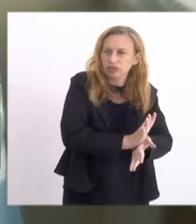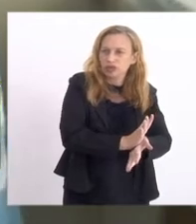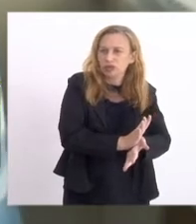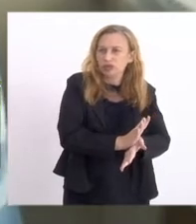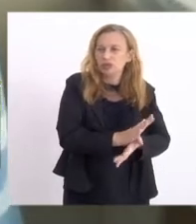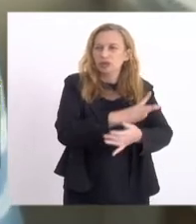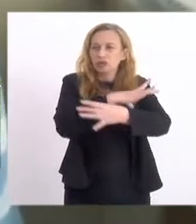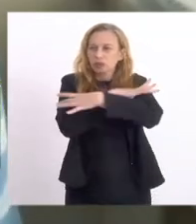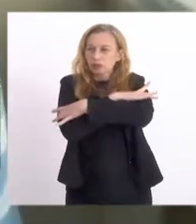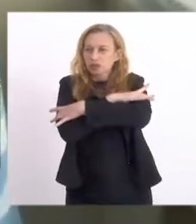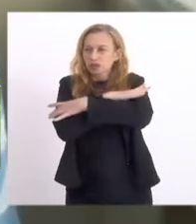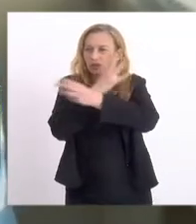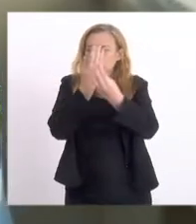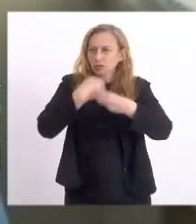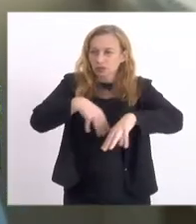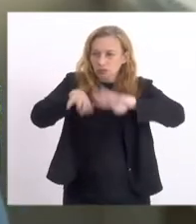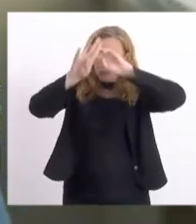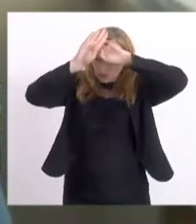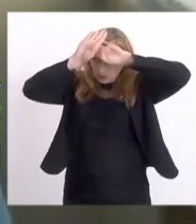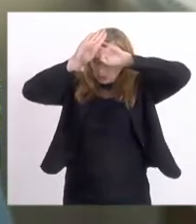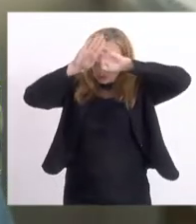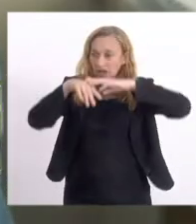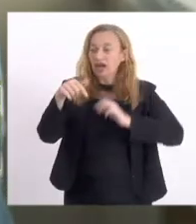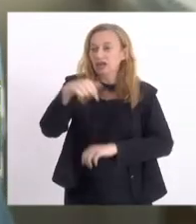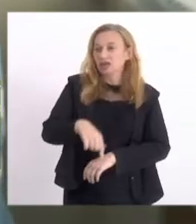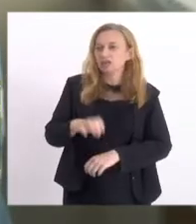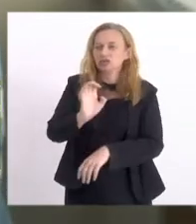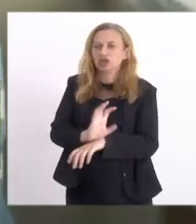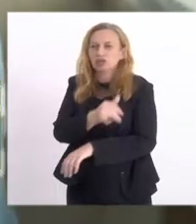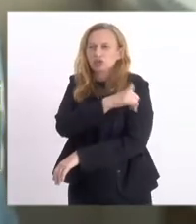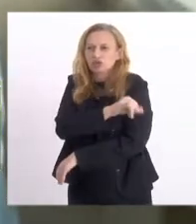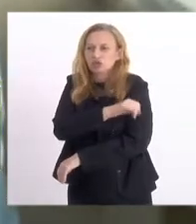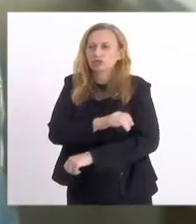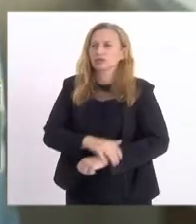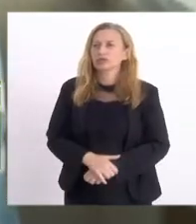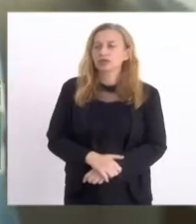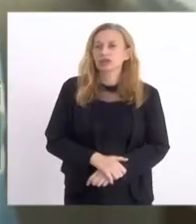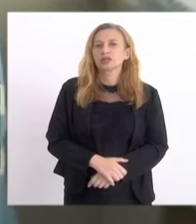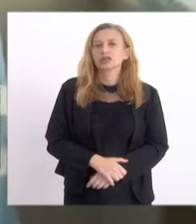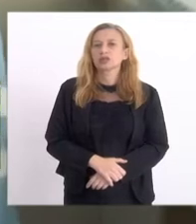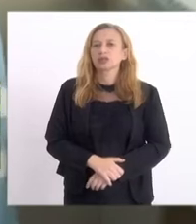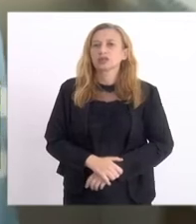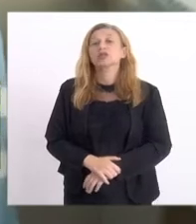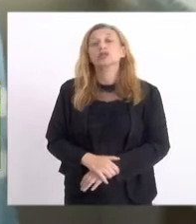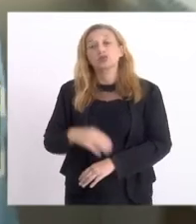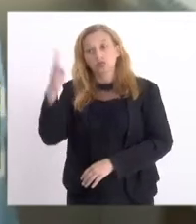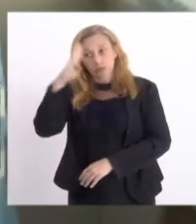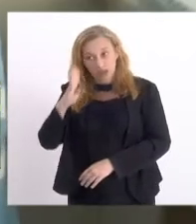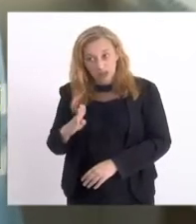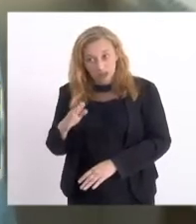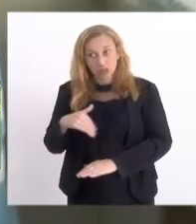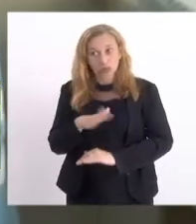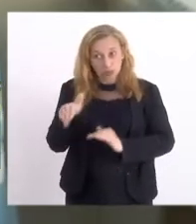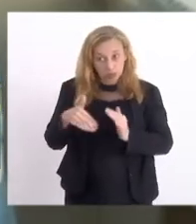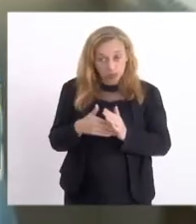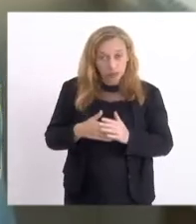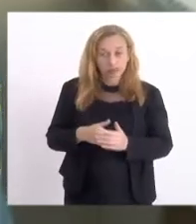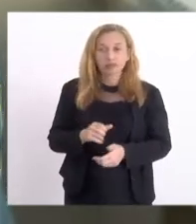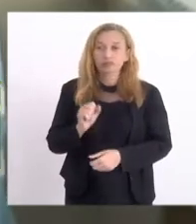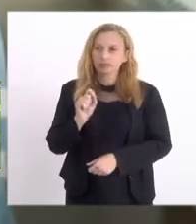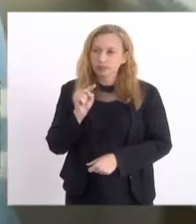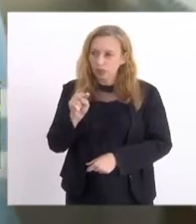do Candomblé, aqui no nosso estado do Rio de Janeiro, e quiçá no Brasil inteiro. Bom,